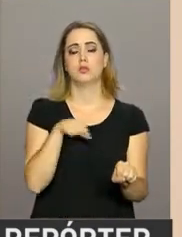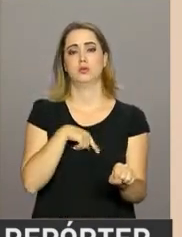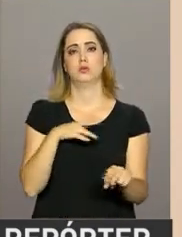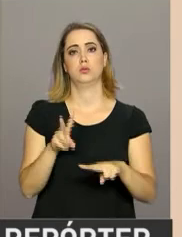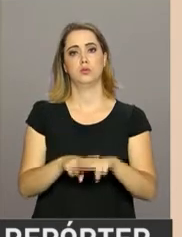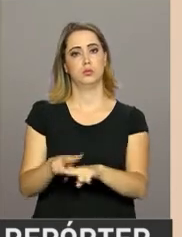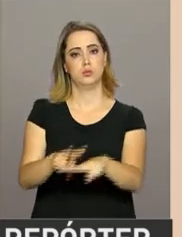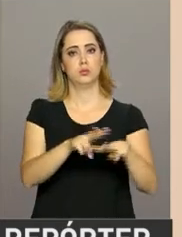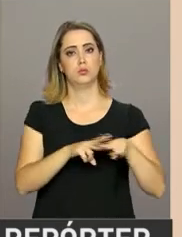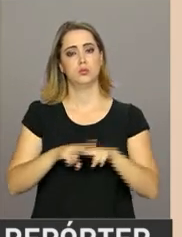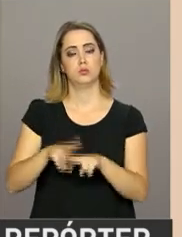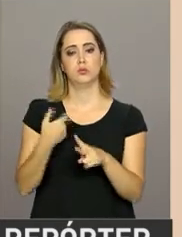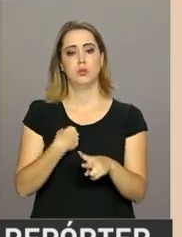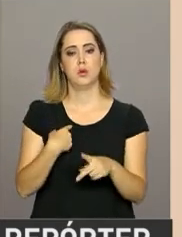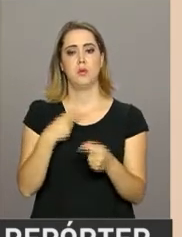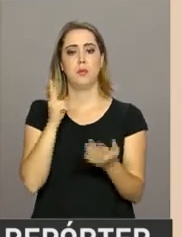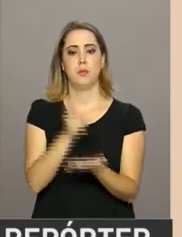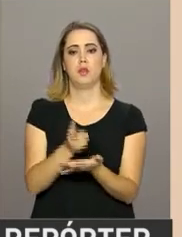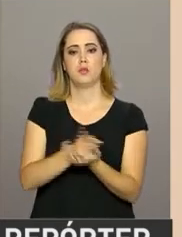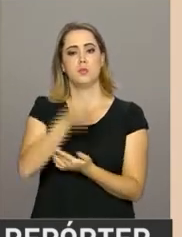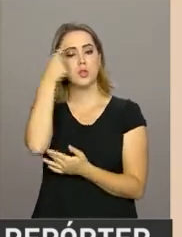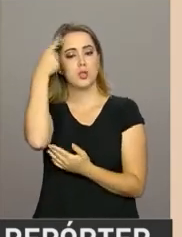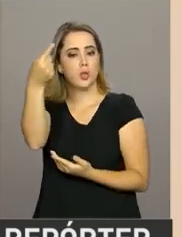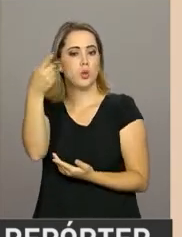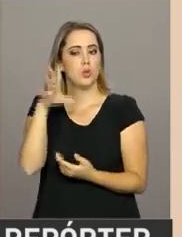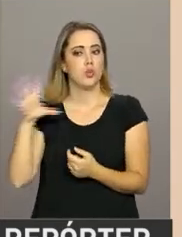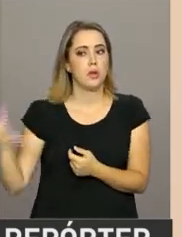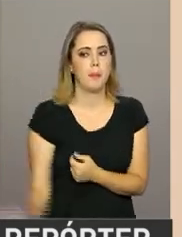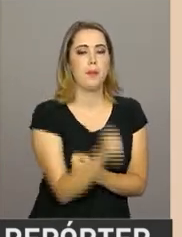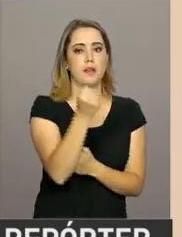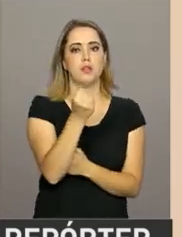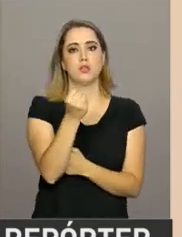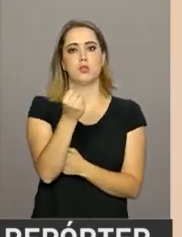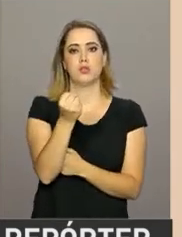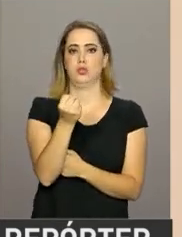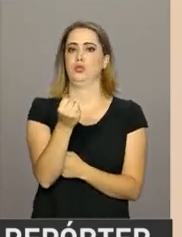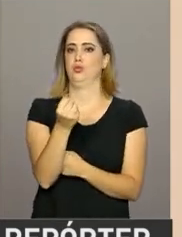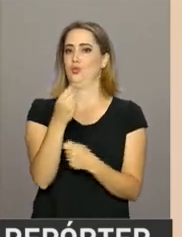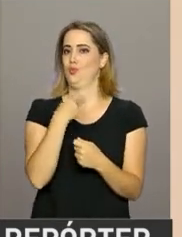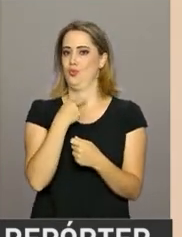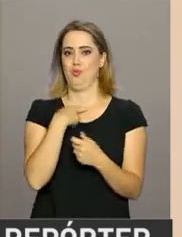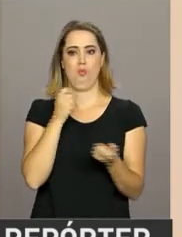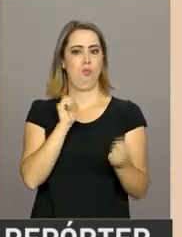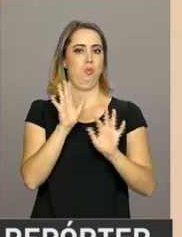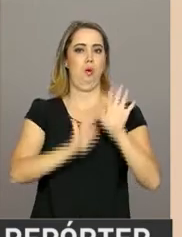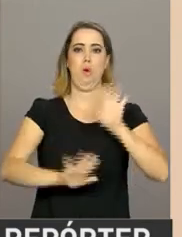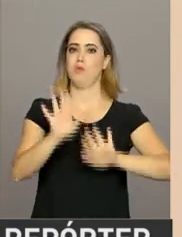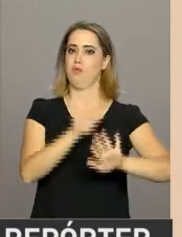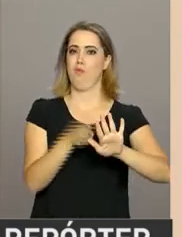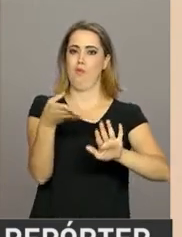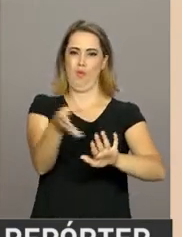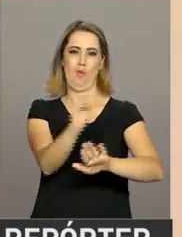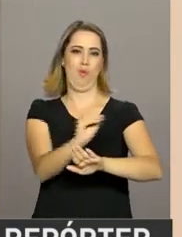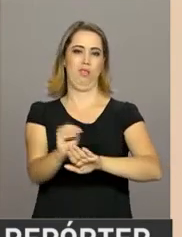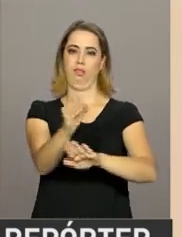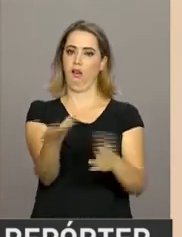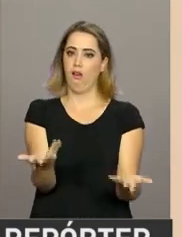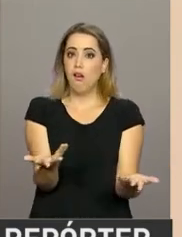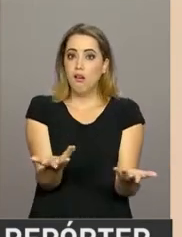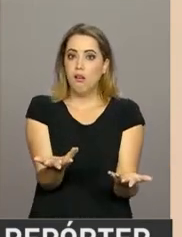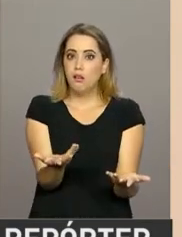independentemente de ideologia que tem a indy não deve cuidar isso é unânime por isso a força